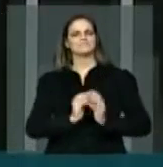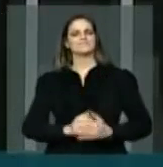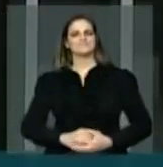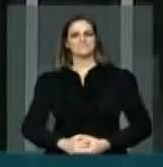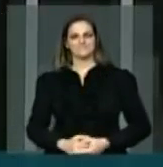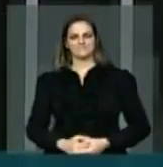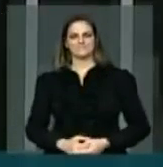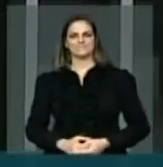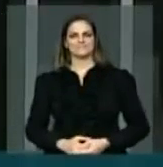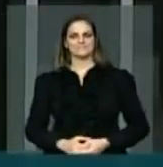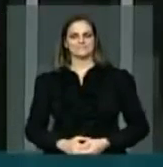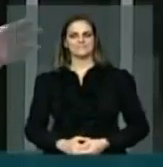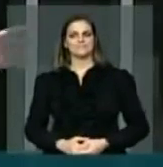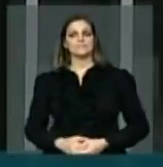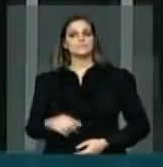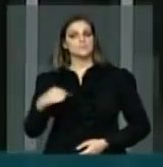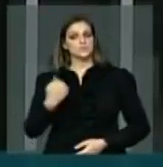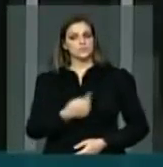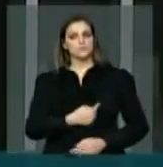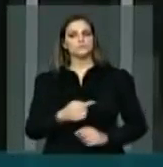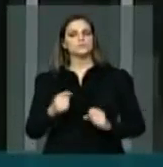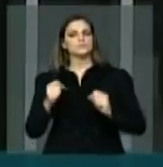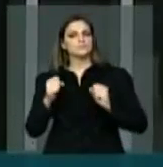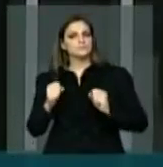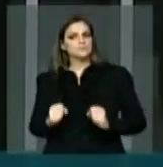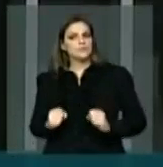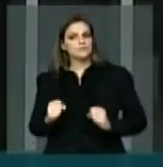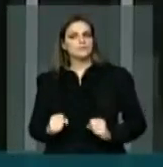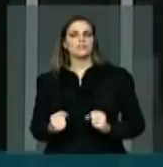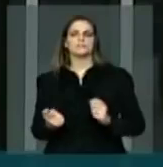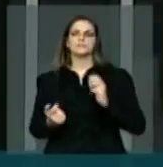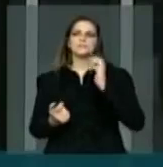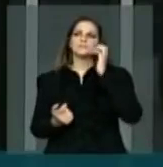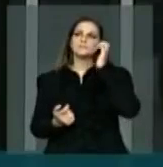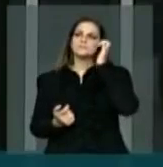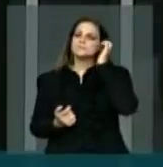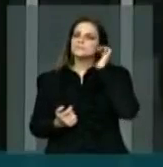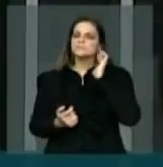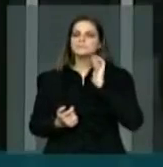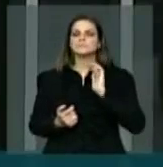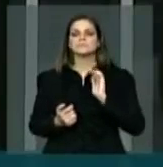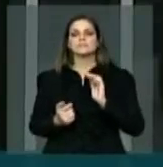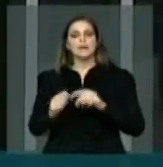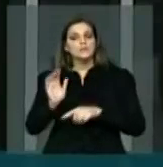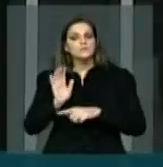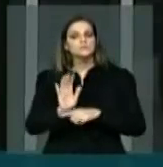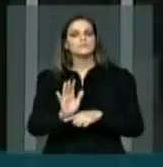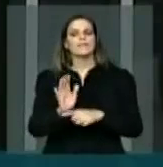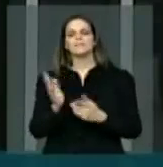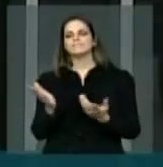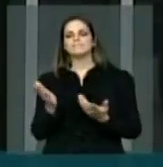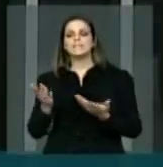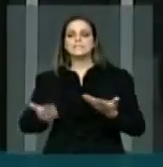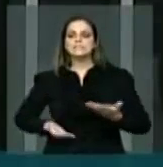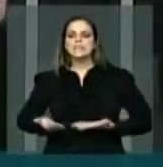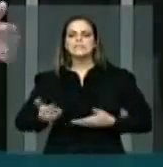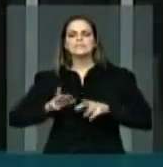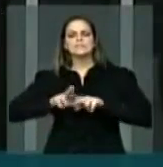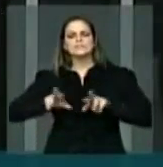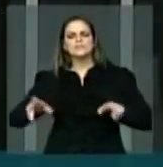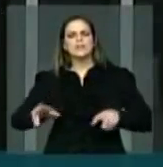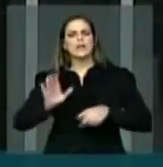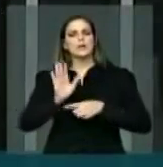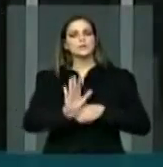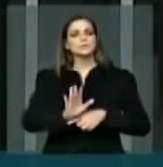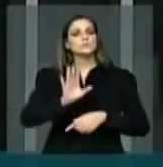com que a gente estenda, além da prestação de serviço, além da defesa dos direitos, a busca por